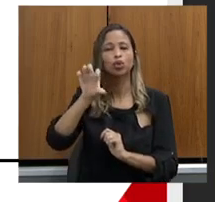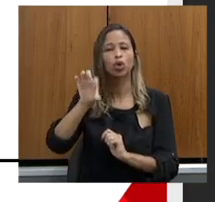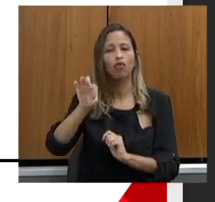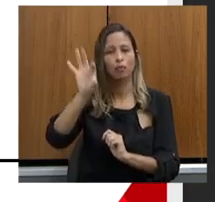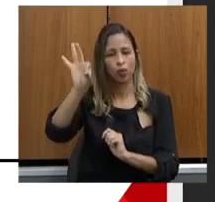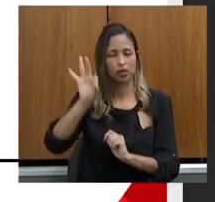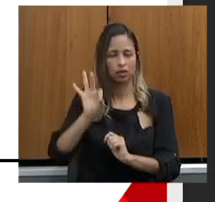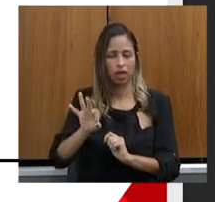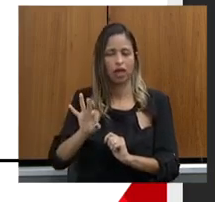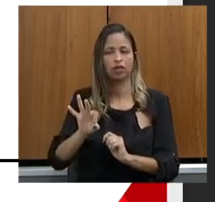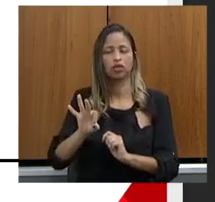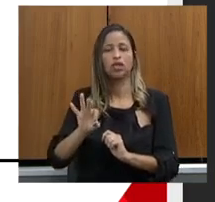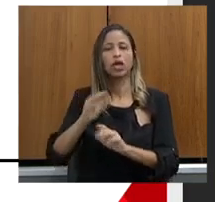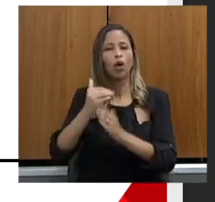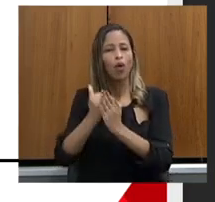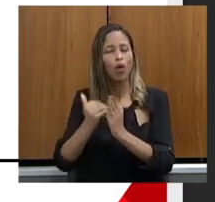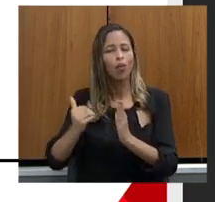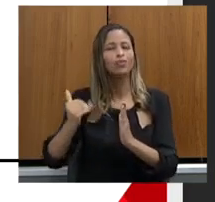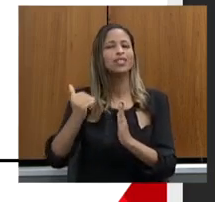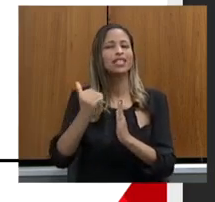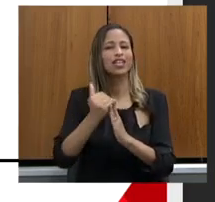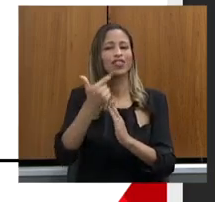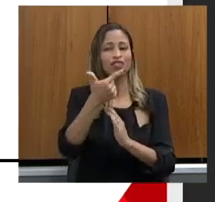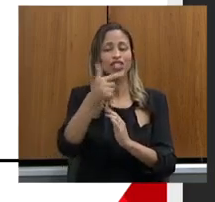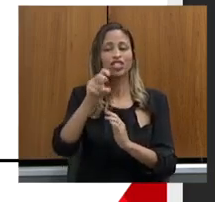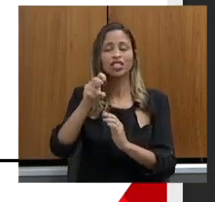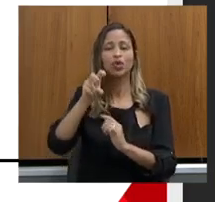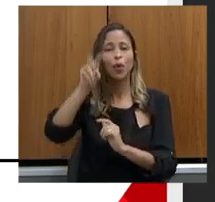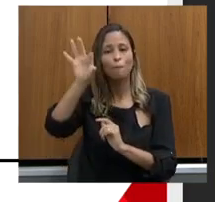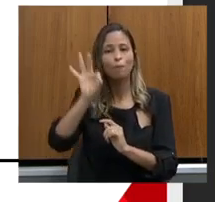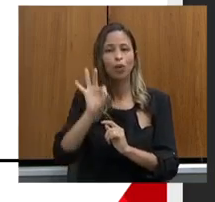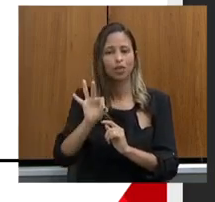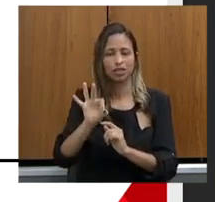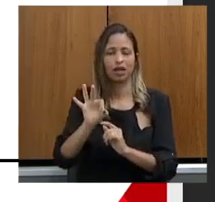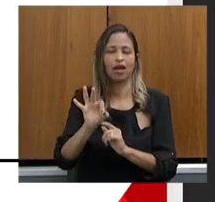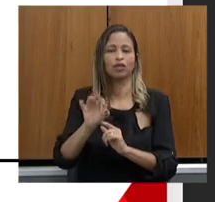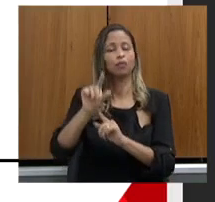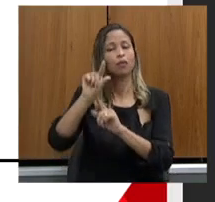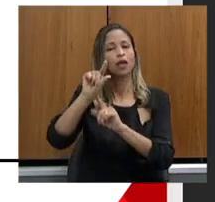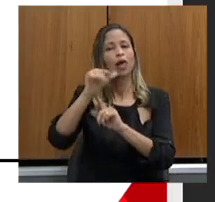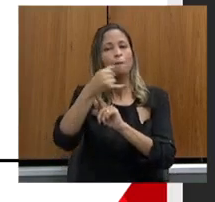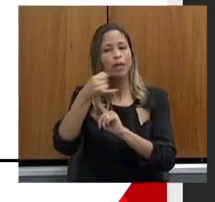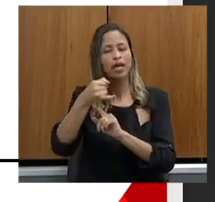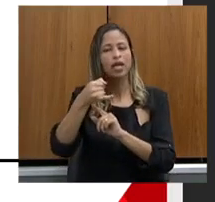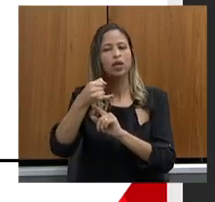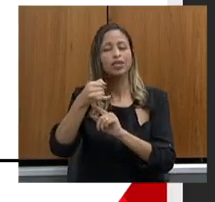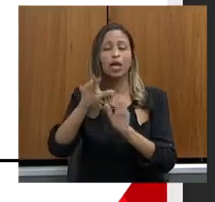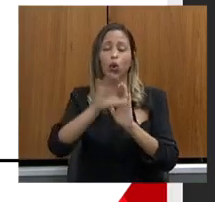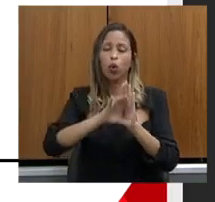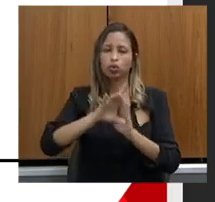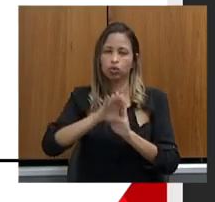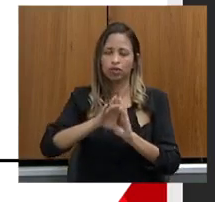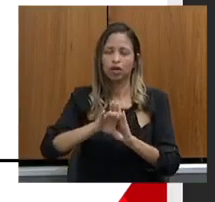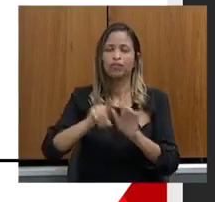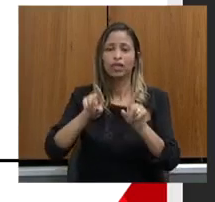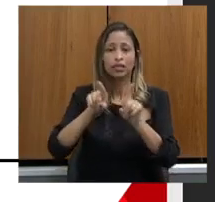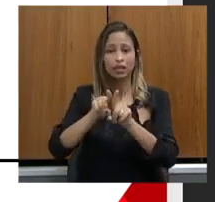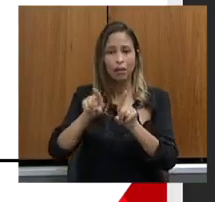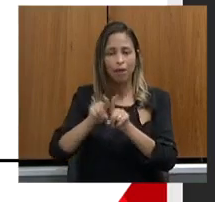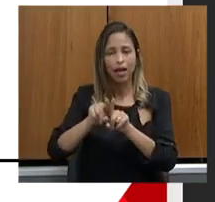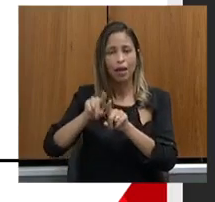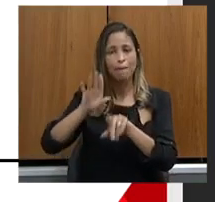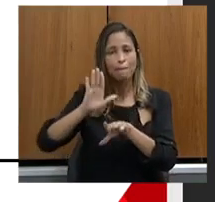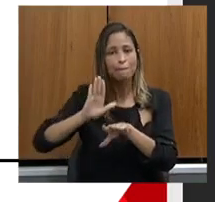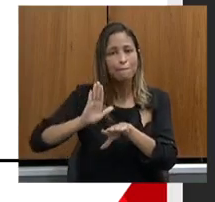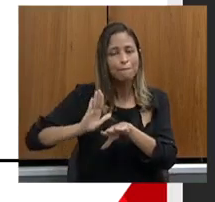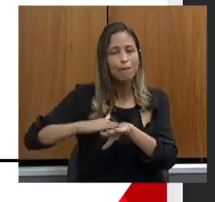de execução então superando um pouco os 25% menos Prev de constituição e também mais